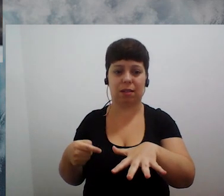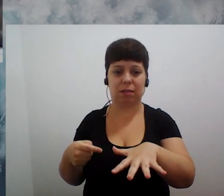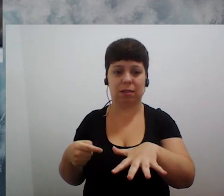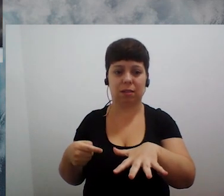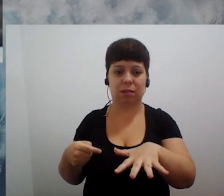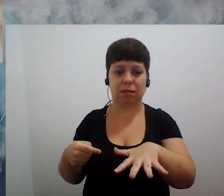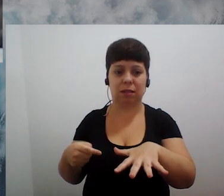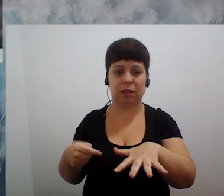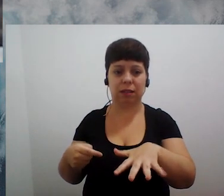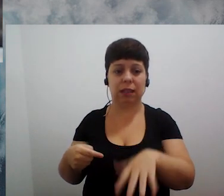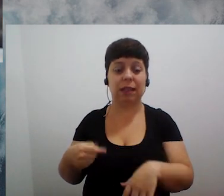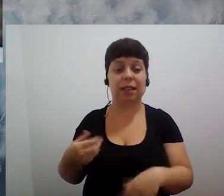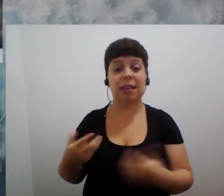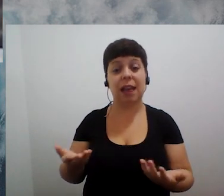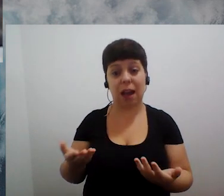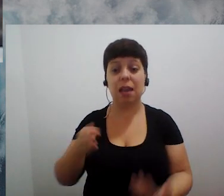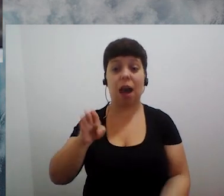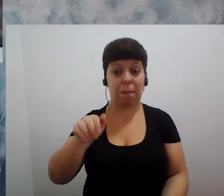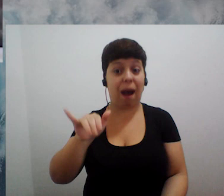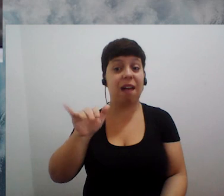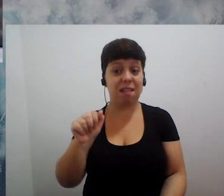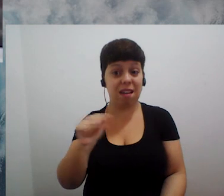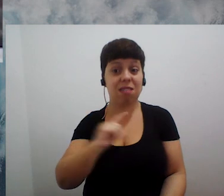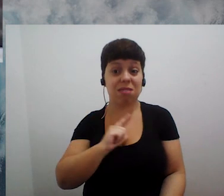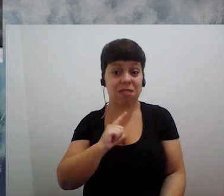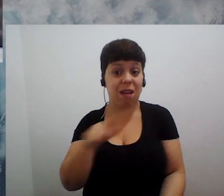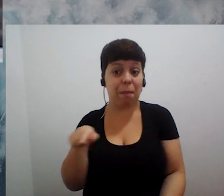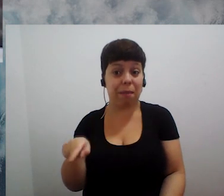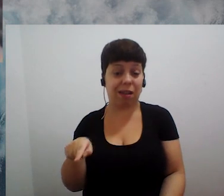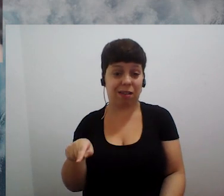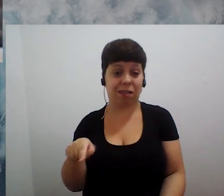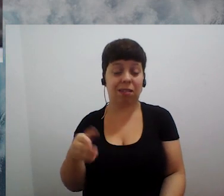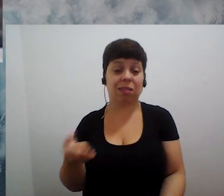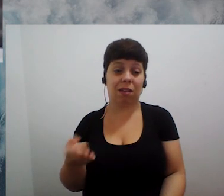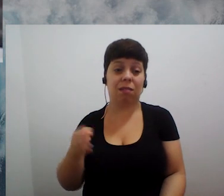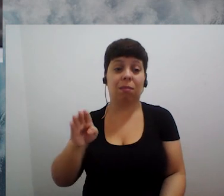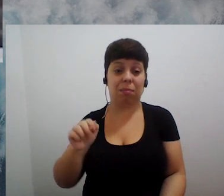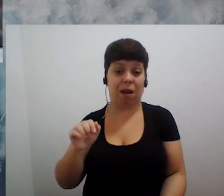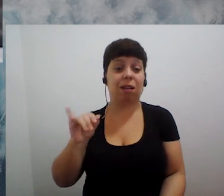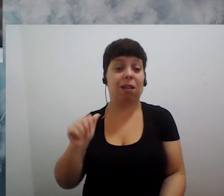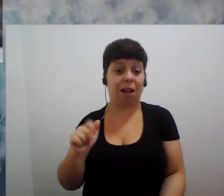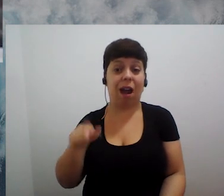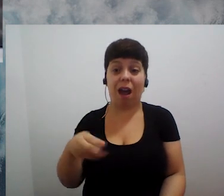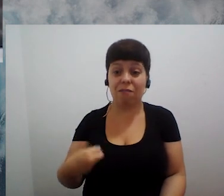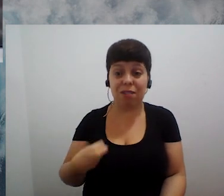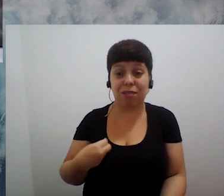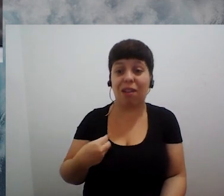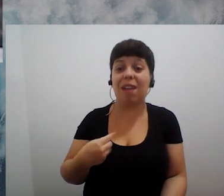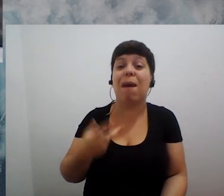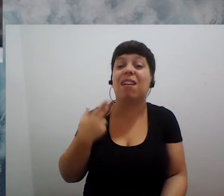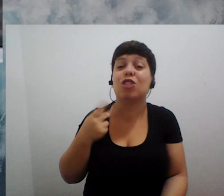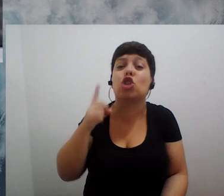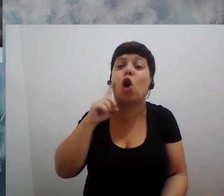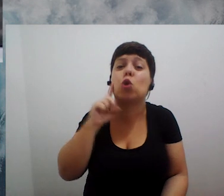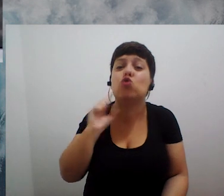ele tem vida, né? Ele integra um monte de coisa dentro dele, e a Bahia também. Então a Bahia eu também a considero como um ser vivo, e é um ser vivo que a